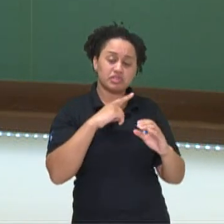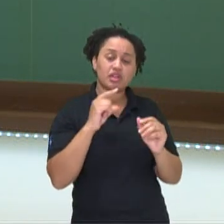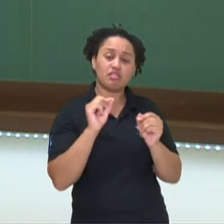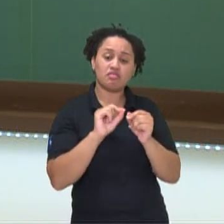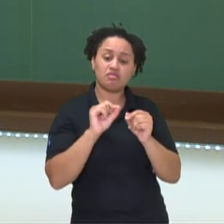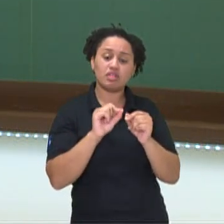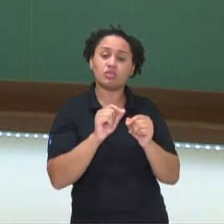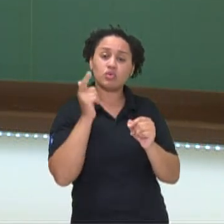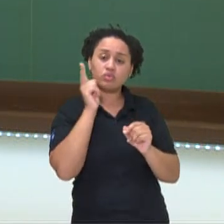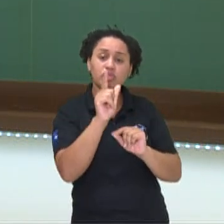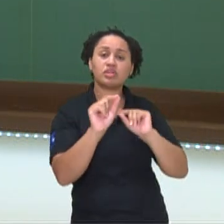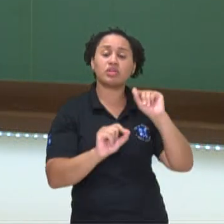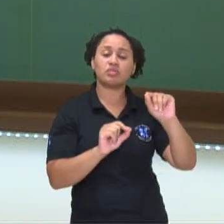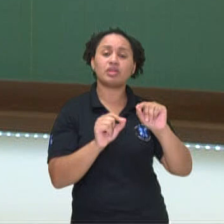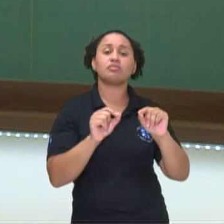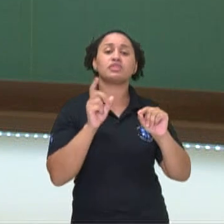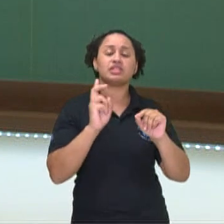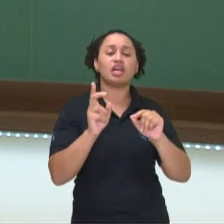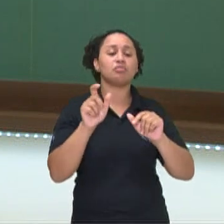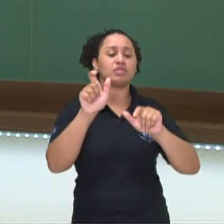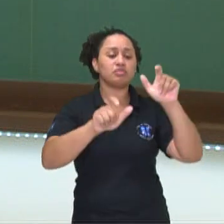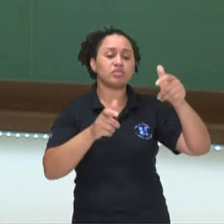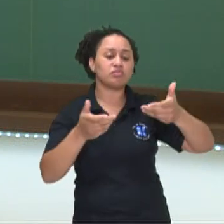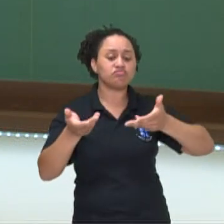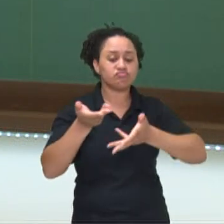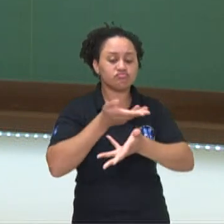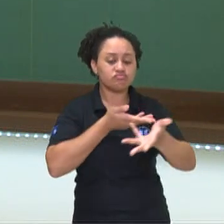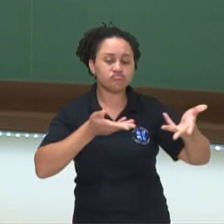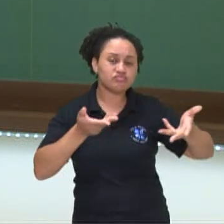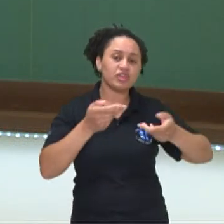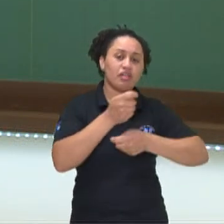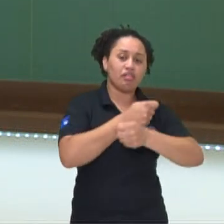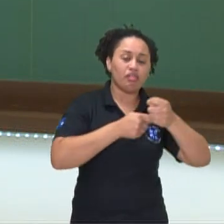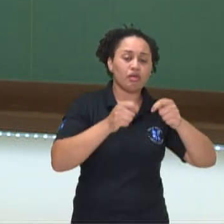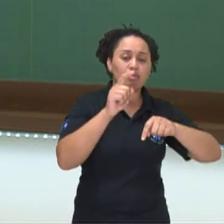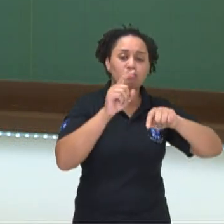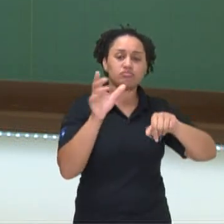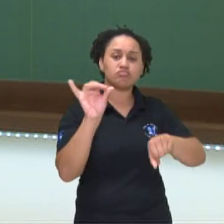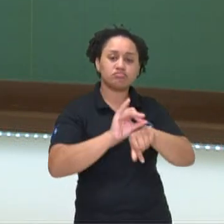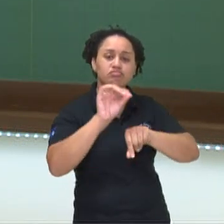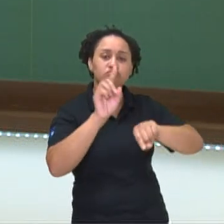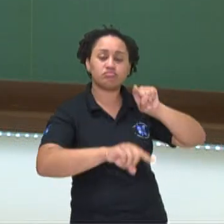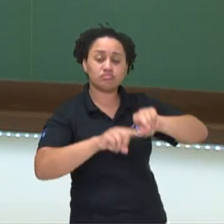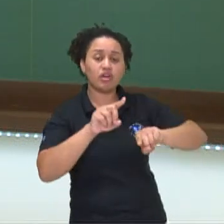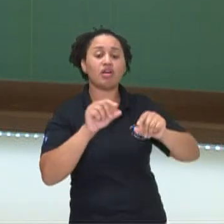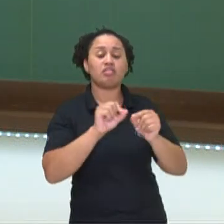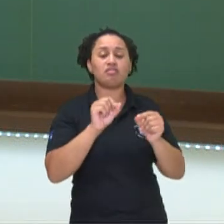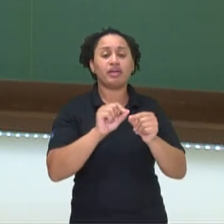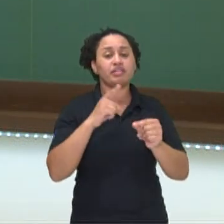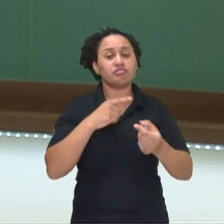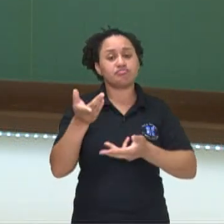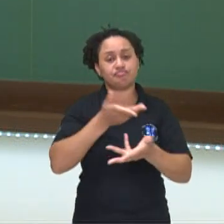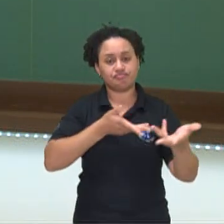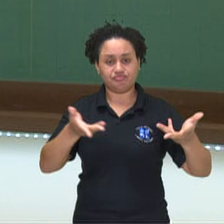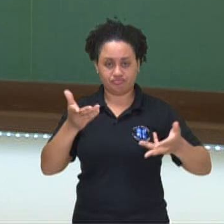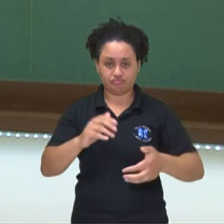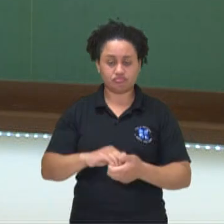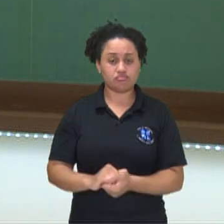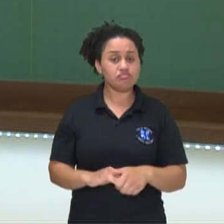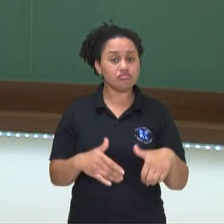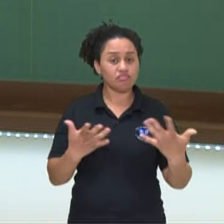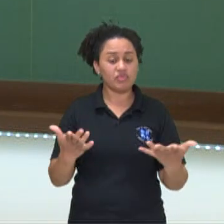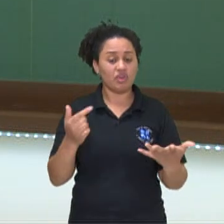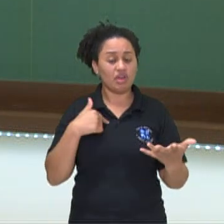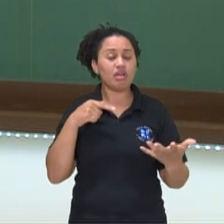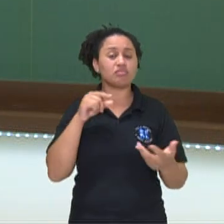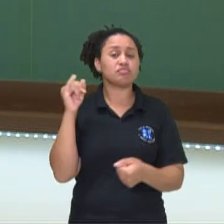a circulação constante de pessoas, serviços, mercadorias, que vão possibilitar esses fluxos, é que vão ser de